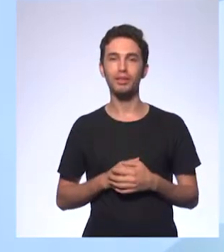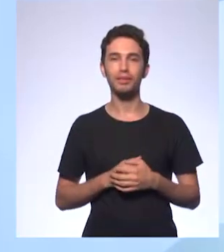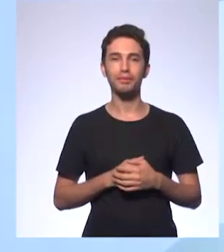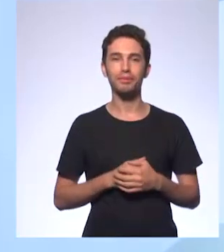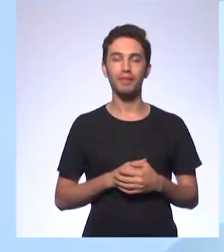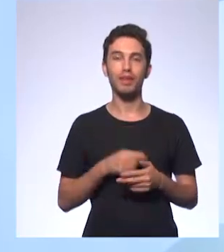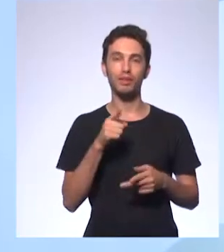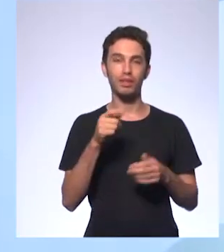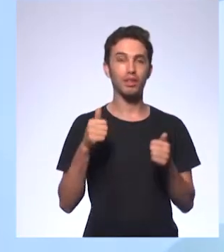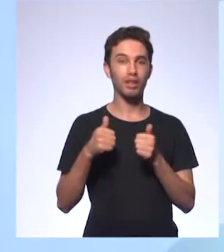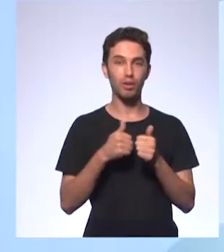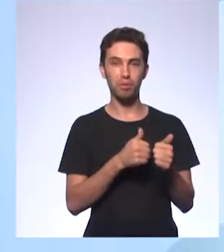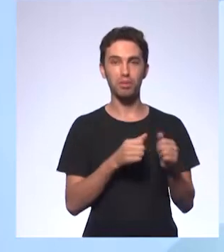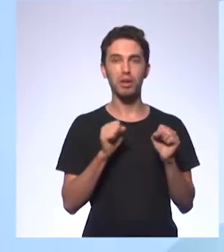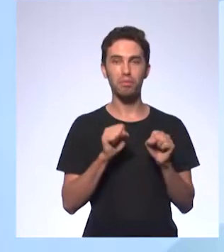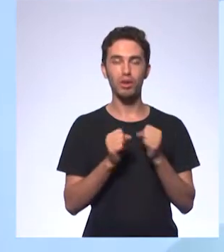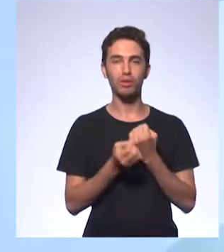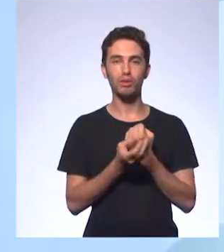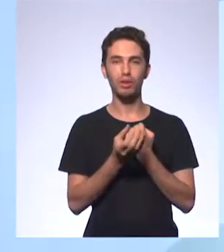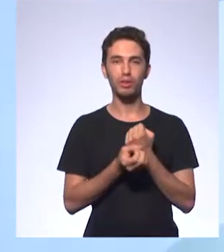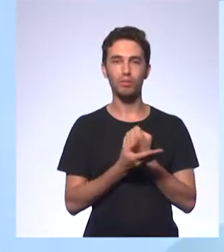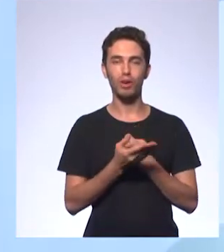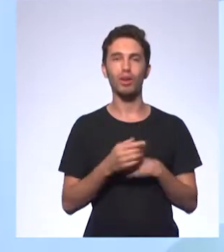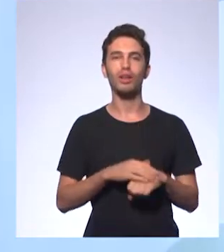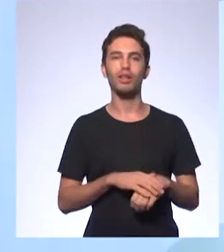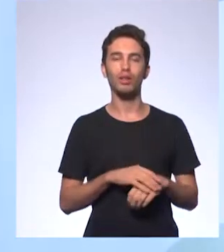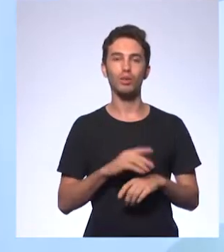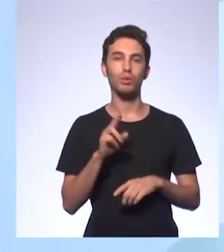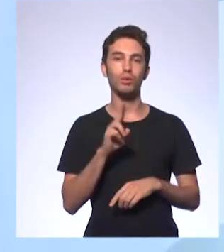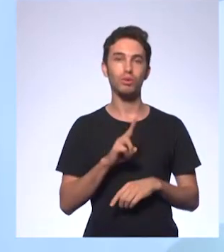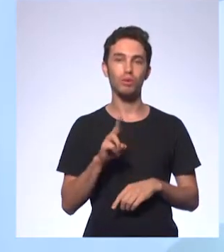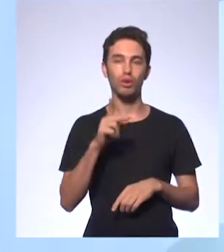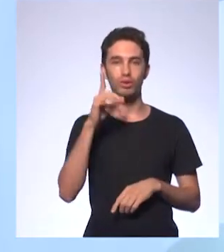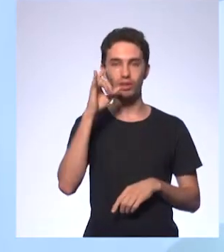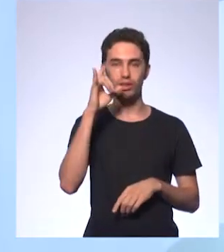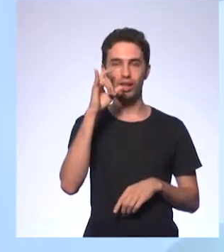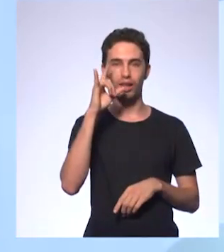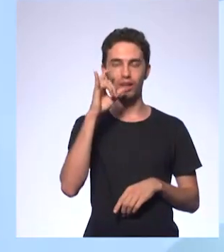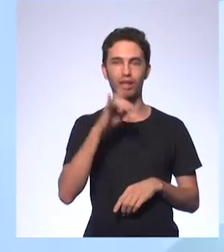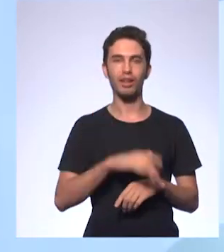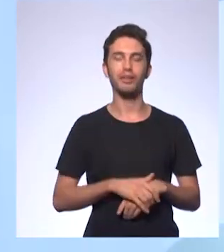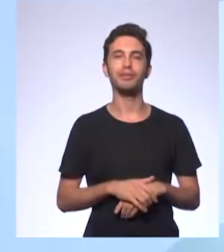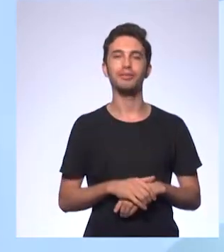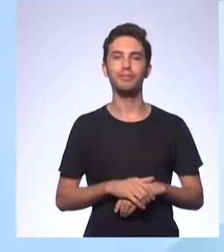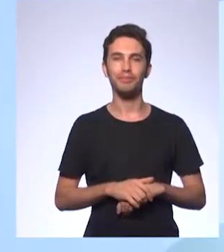pode acompanhar aí o spoiler das nossas aulas pelo nosso Instagram, Língua Portuguesa,